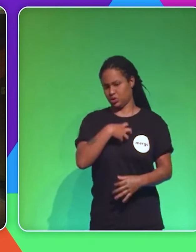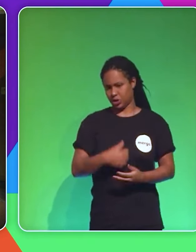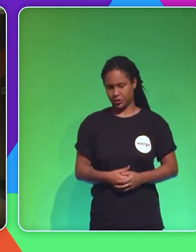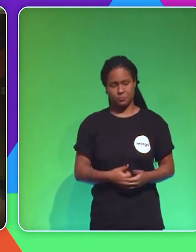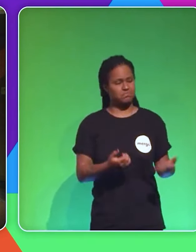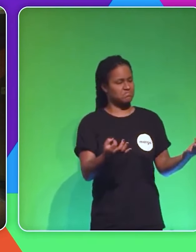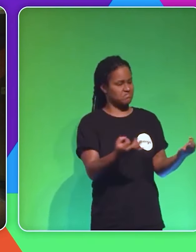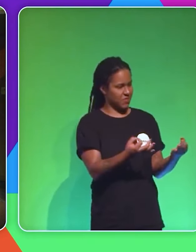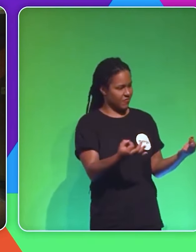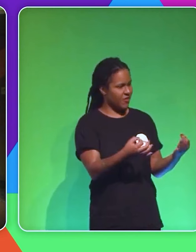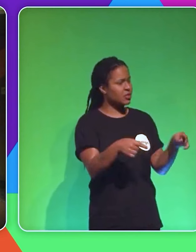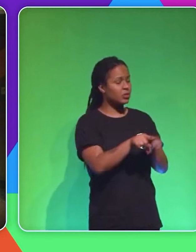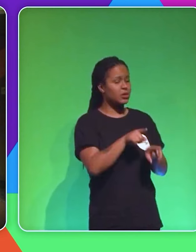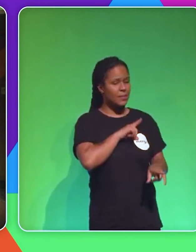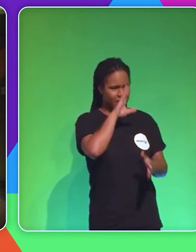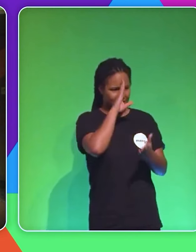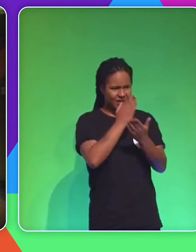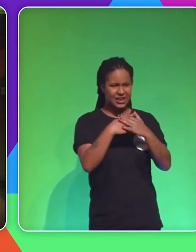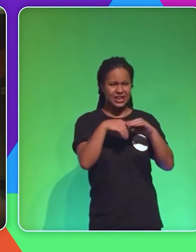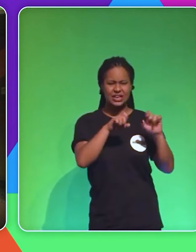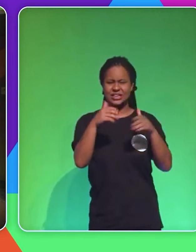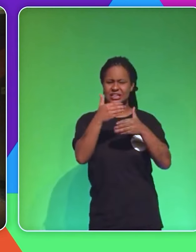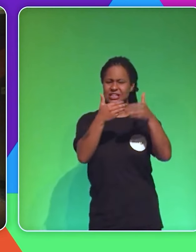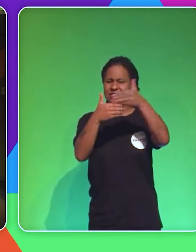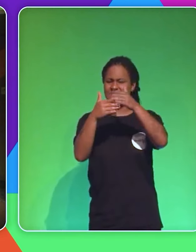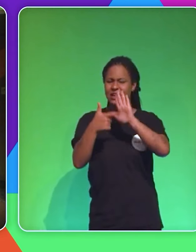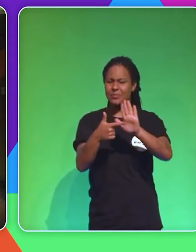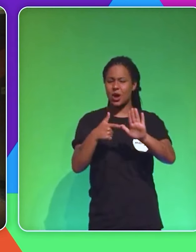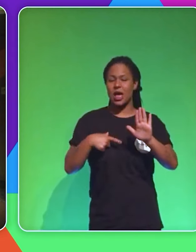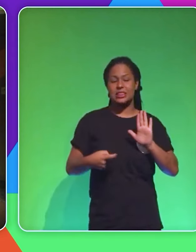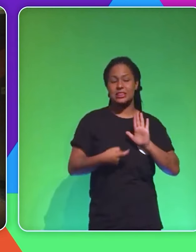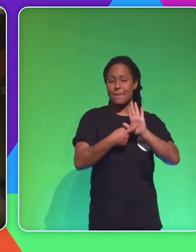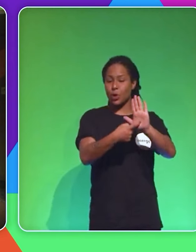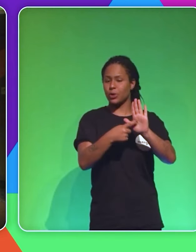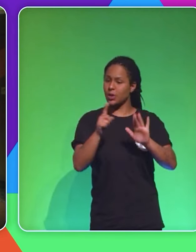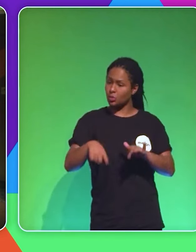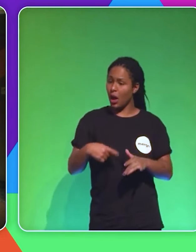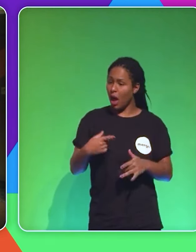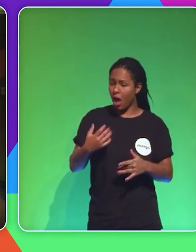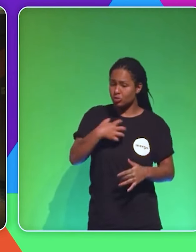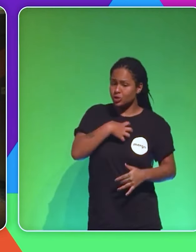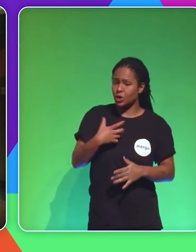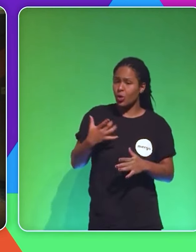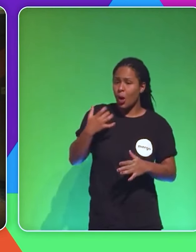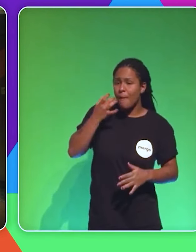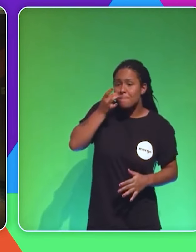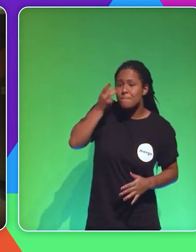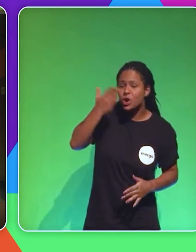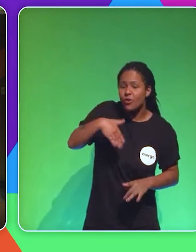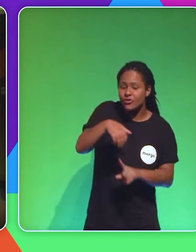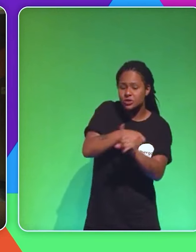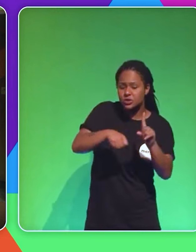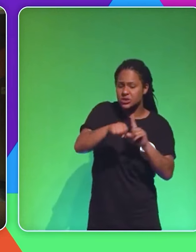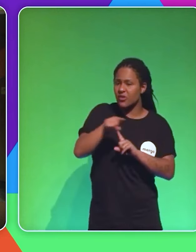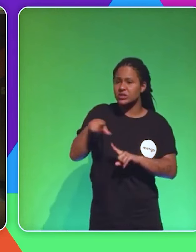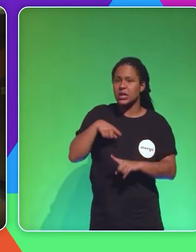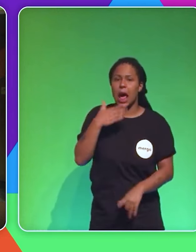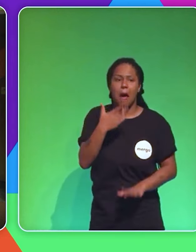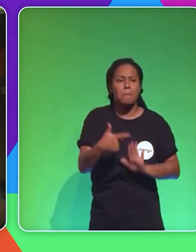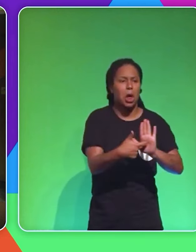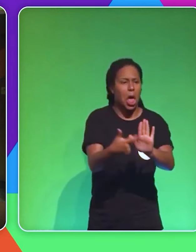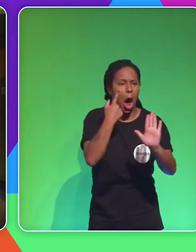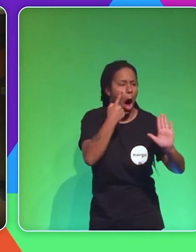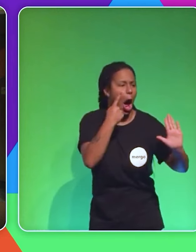perfeito e eu acho que até o O slide que você trouxe com vários depoimentos Isso é uma forma de apresentar prova social e você não tá apelando você tá